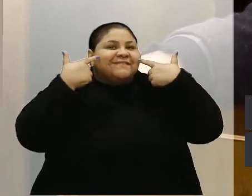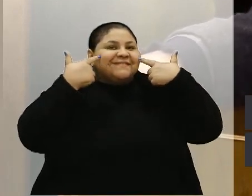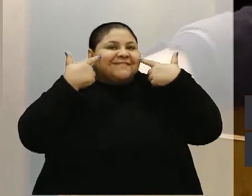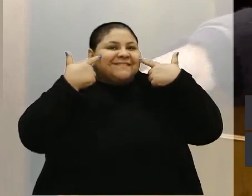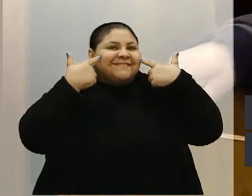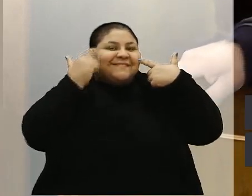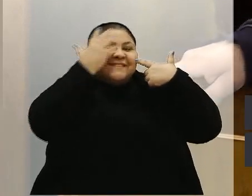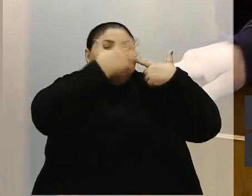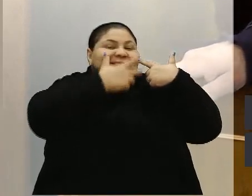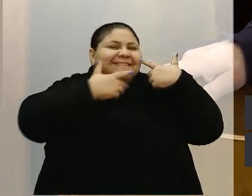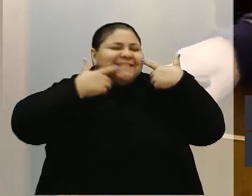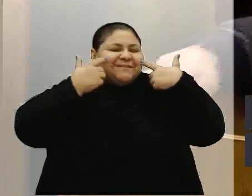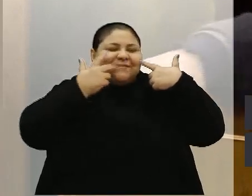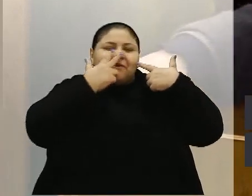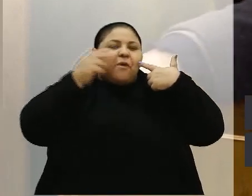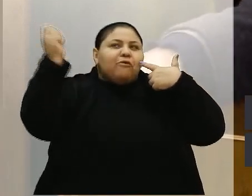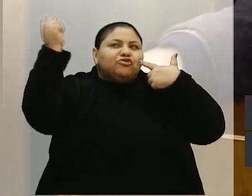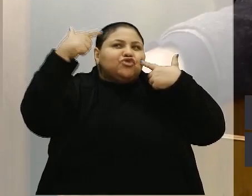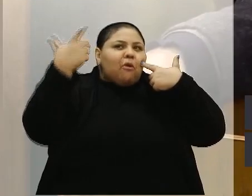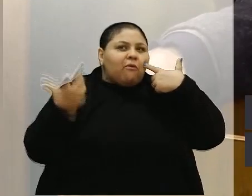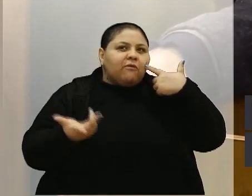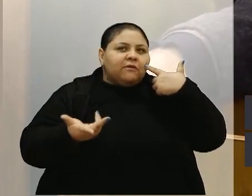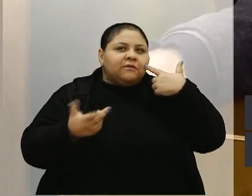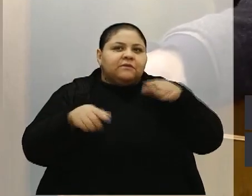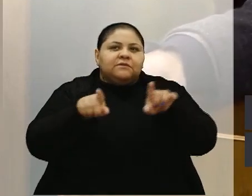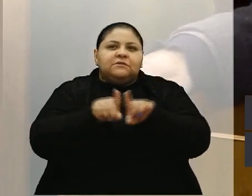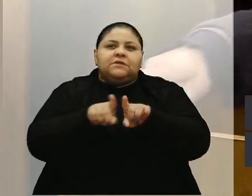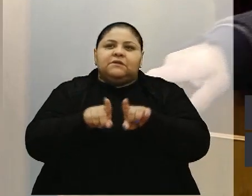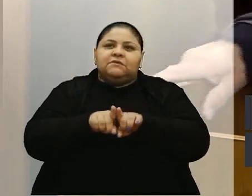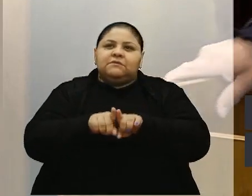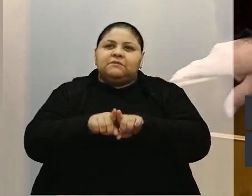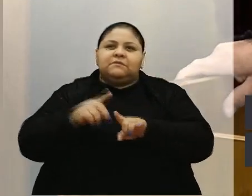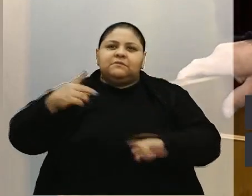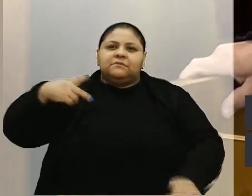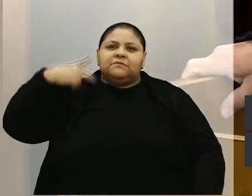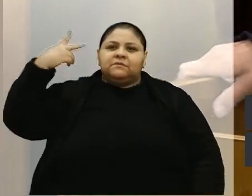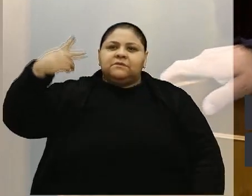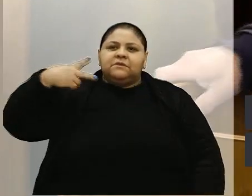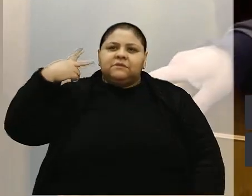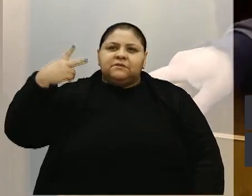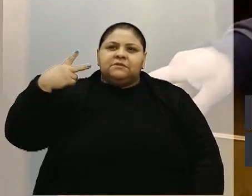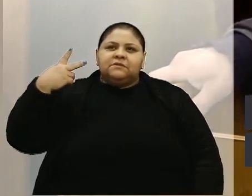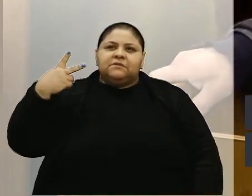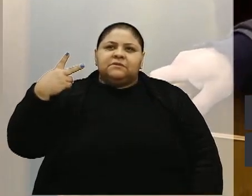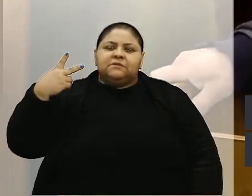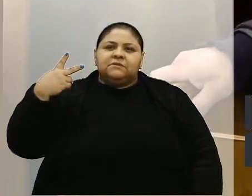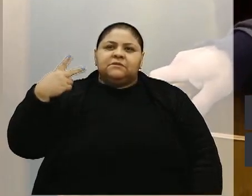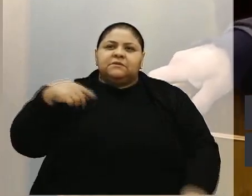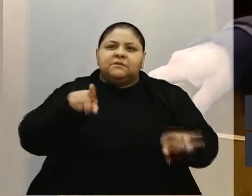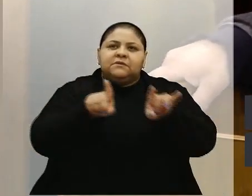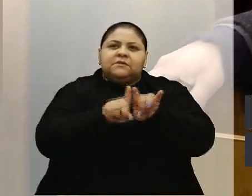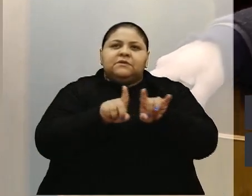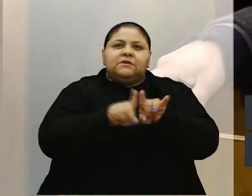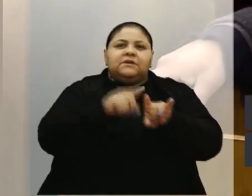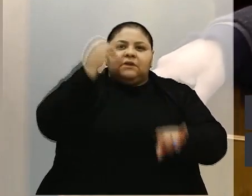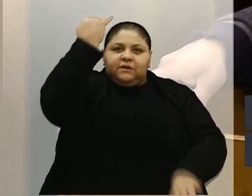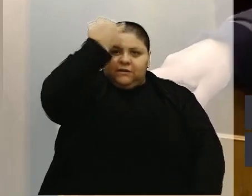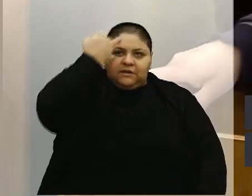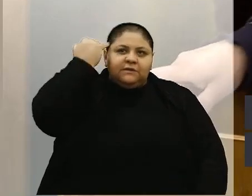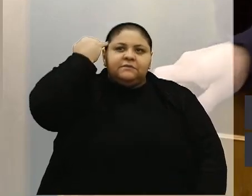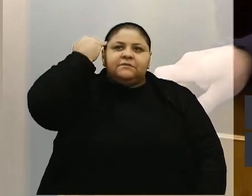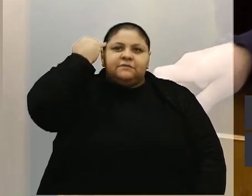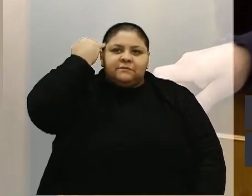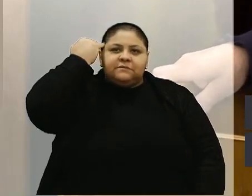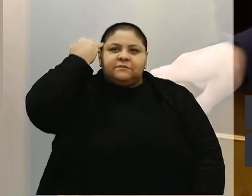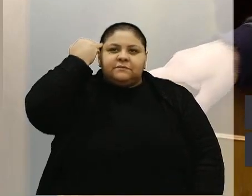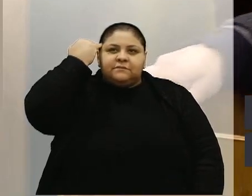sol. O Bressan, nosso amigo vereador. O nosso grande amigo José D'Ambrosio, tive a honra de trabalhar com ele